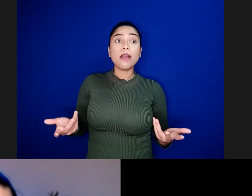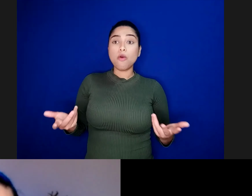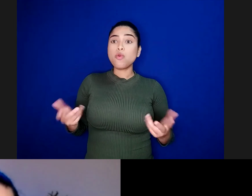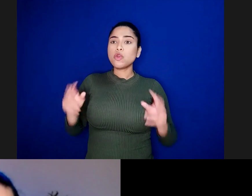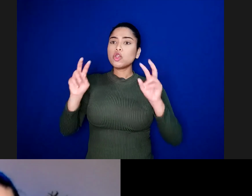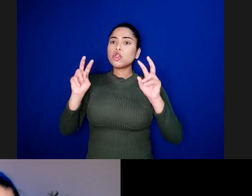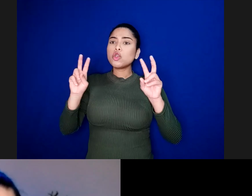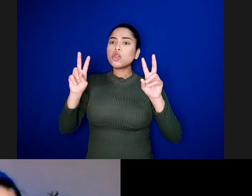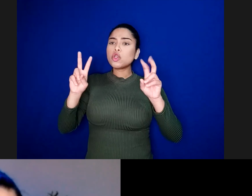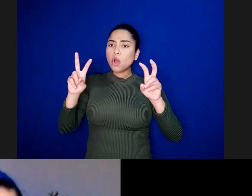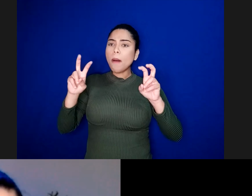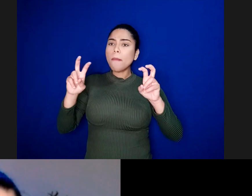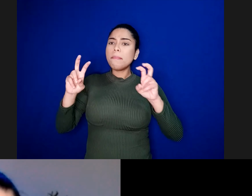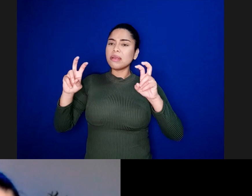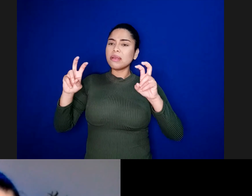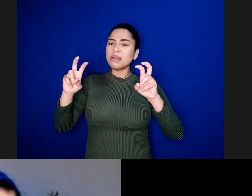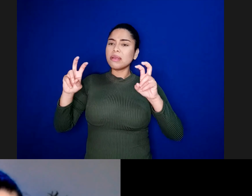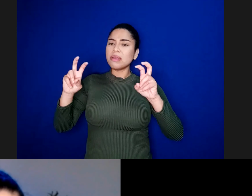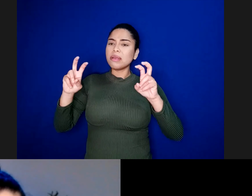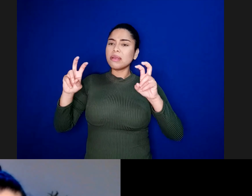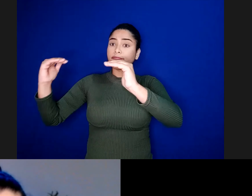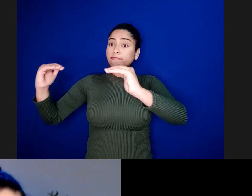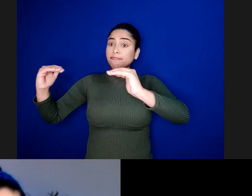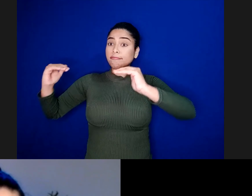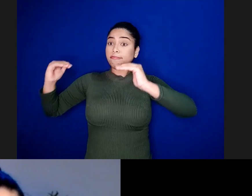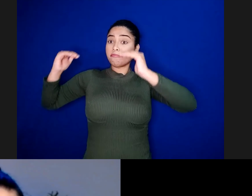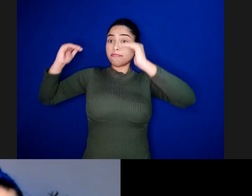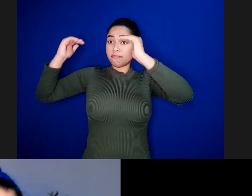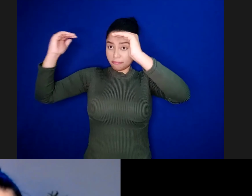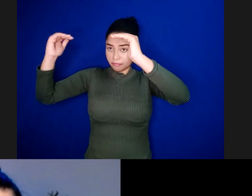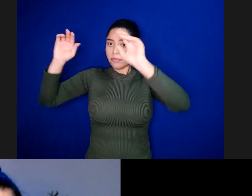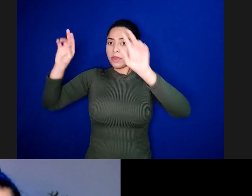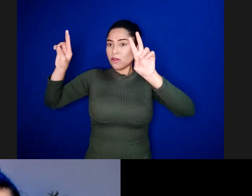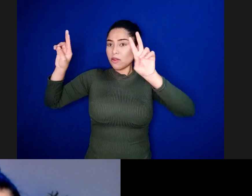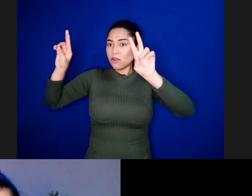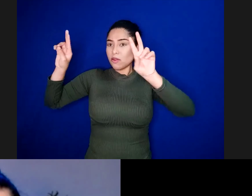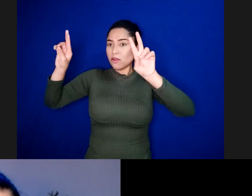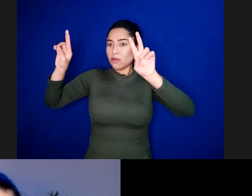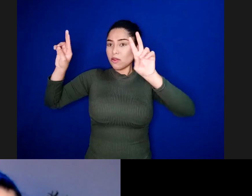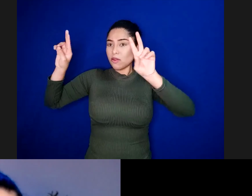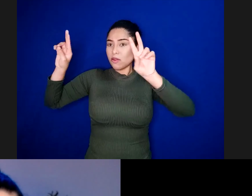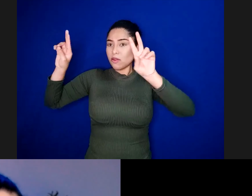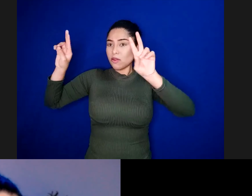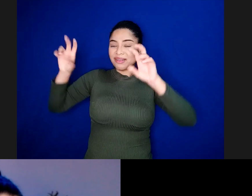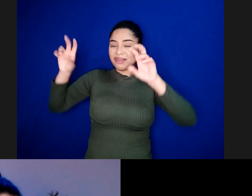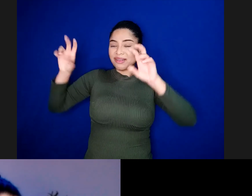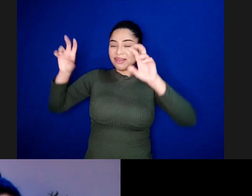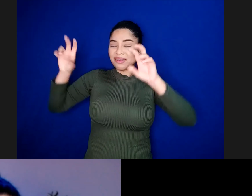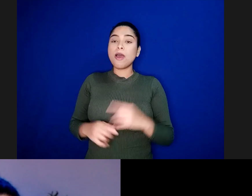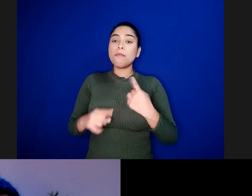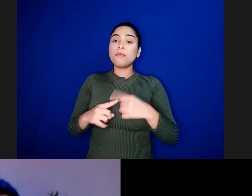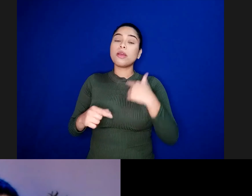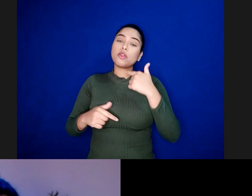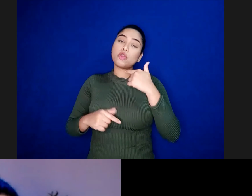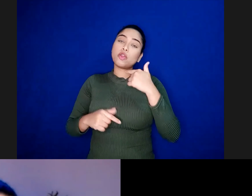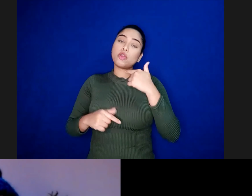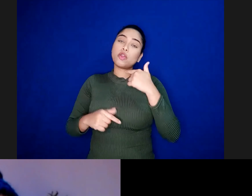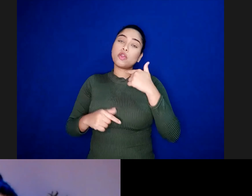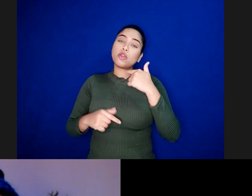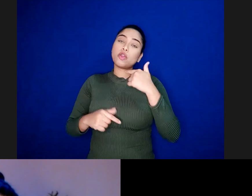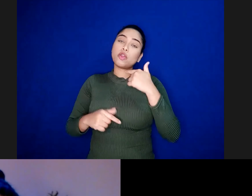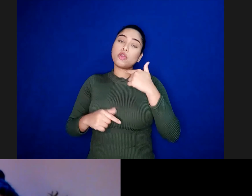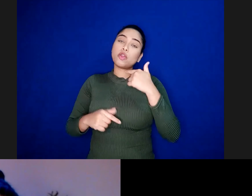ela sempre vai acabar acontecendo porque a gente está trabalhando para com tecnologias específicas